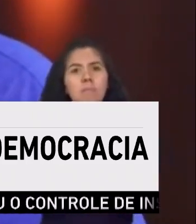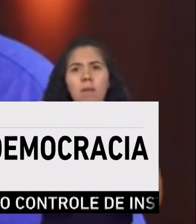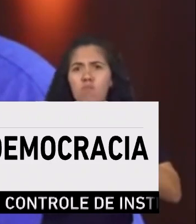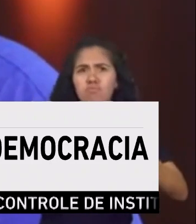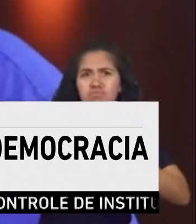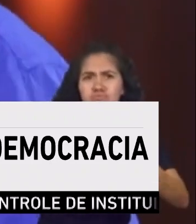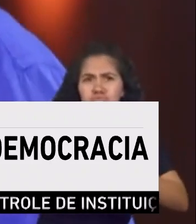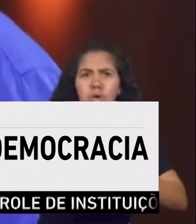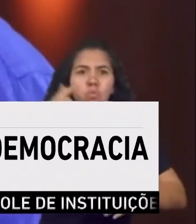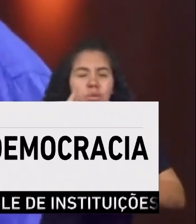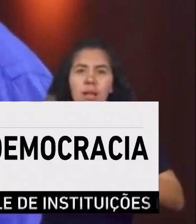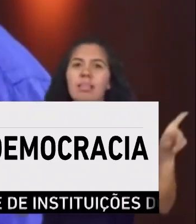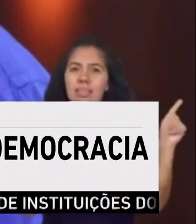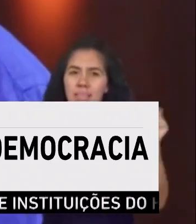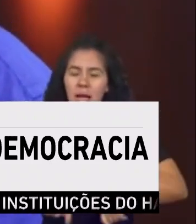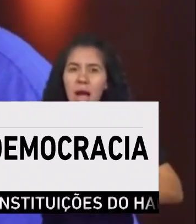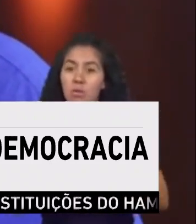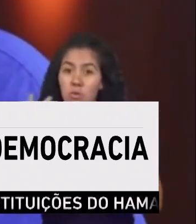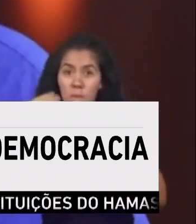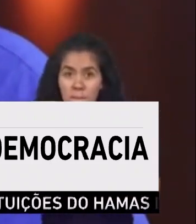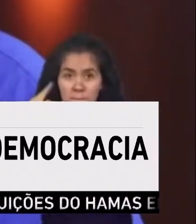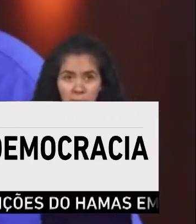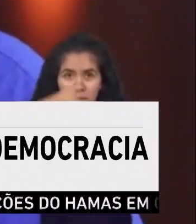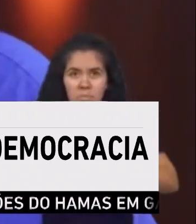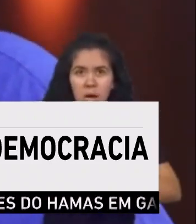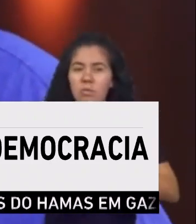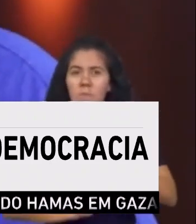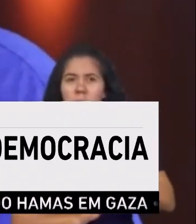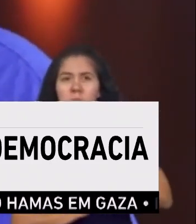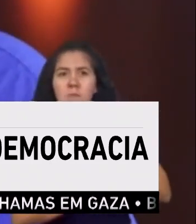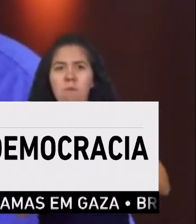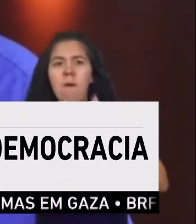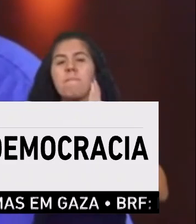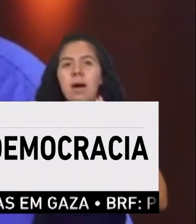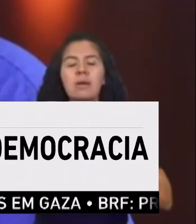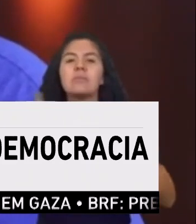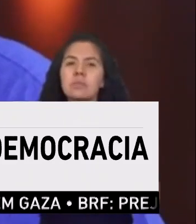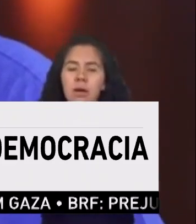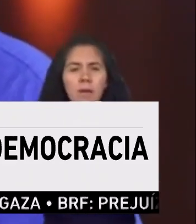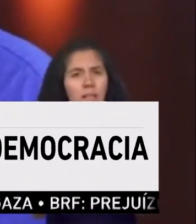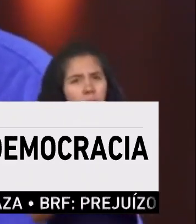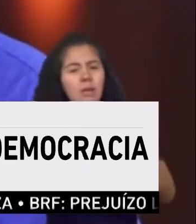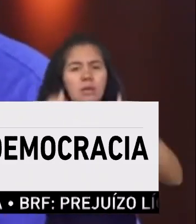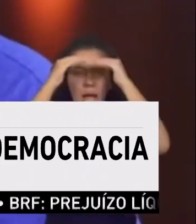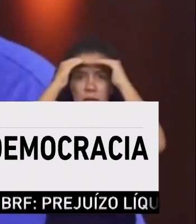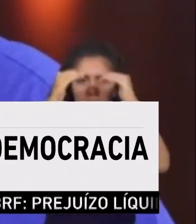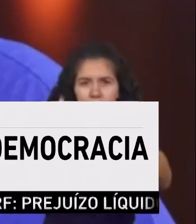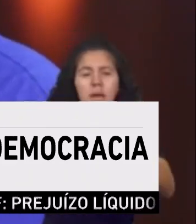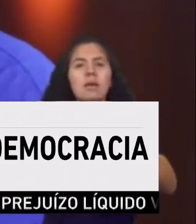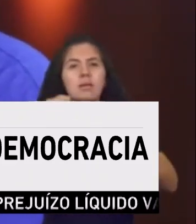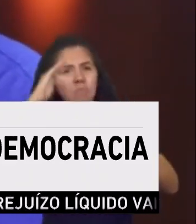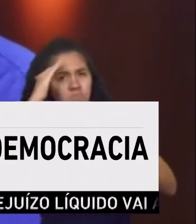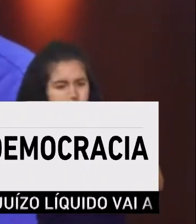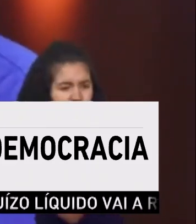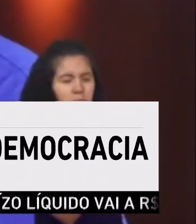crescer juntos. Para isso é preciso ter um presidente que goste de democracia, que respeita as instituições, que goste do Mercosul,